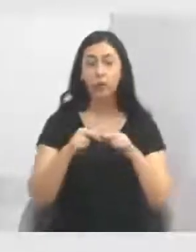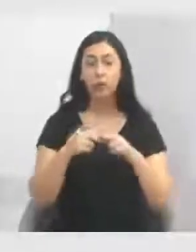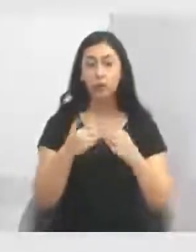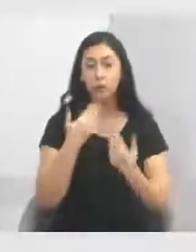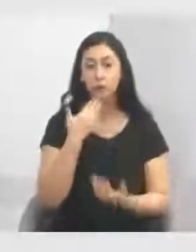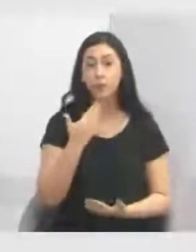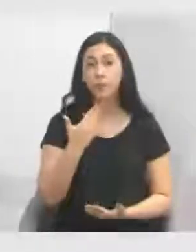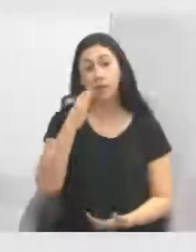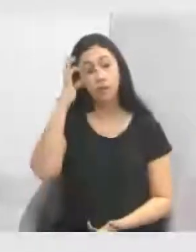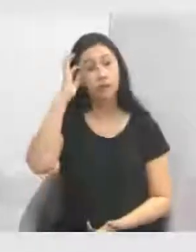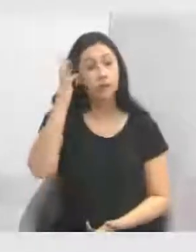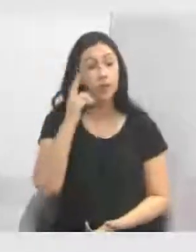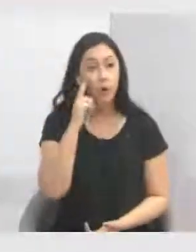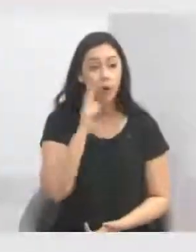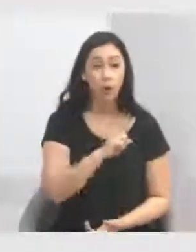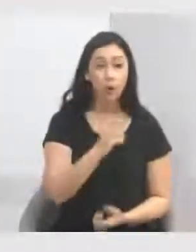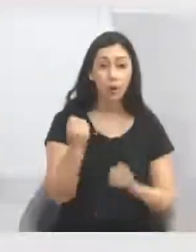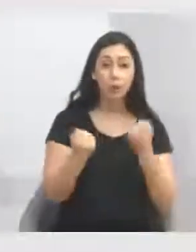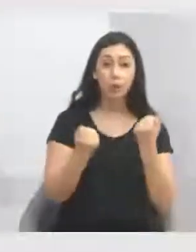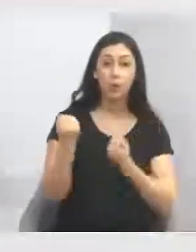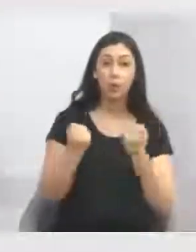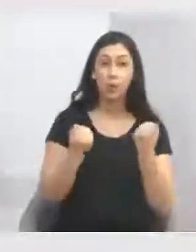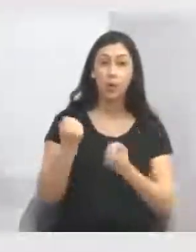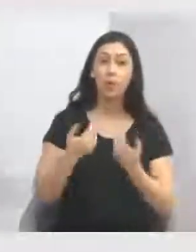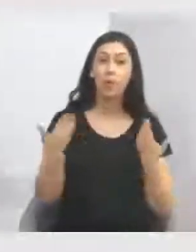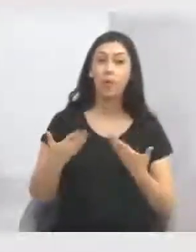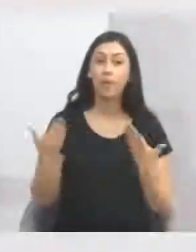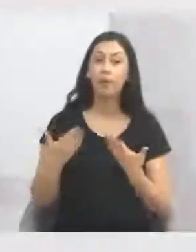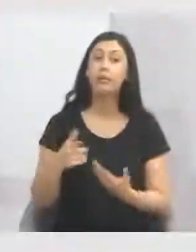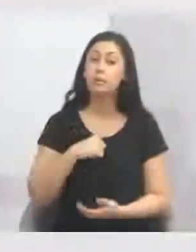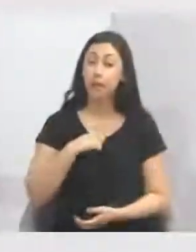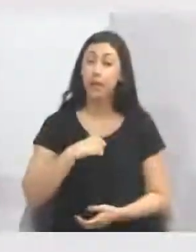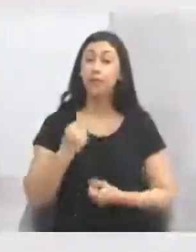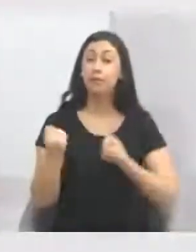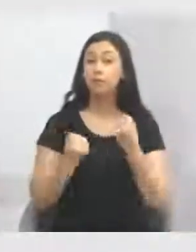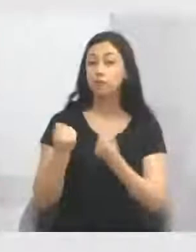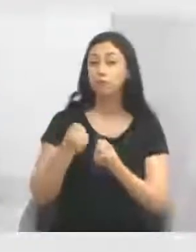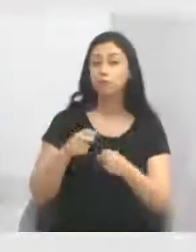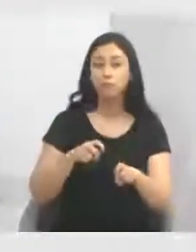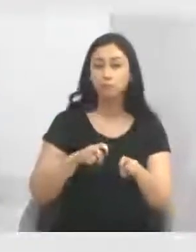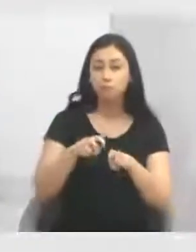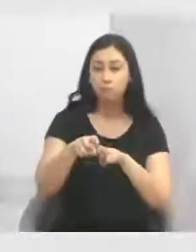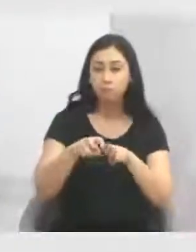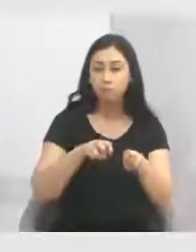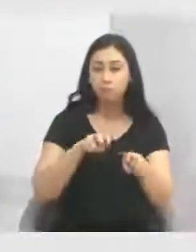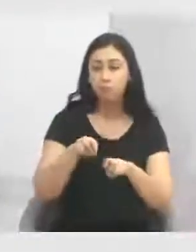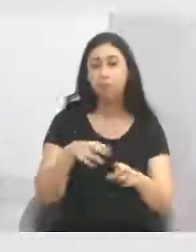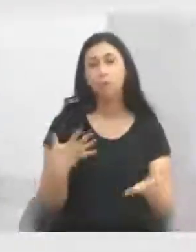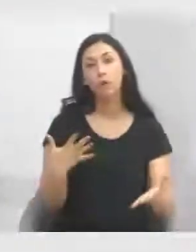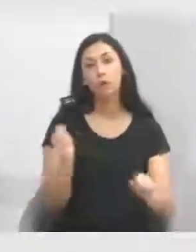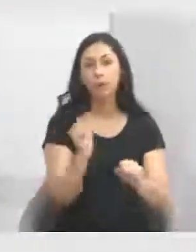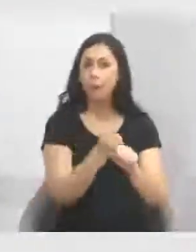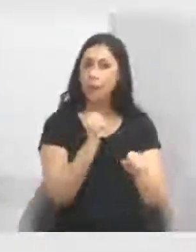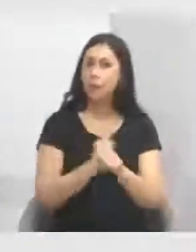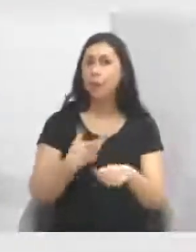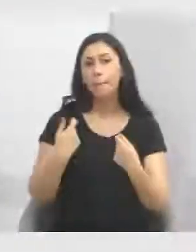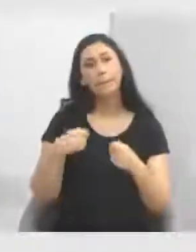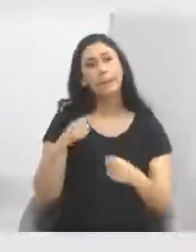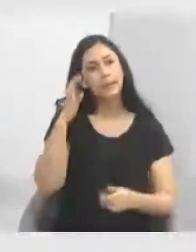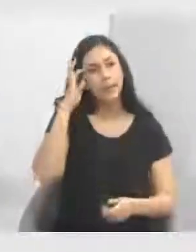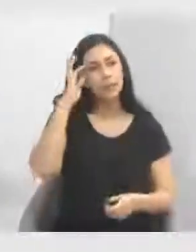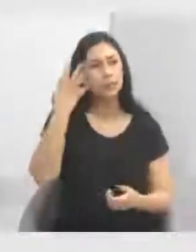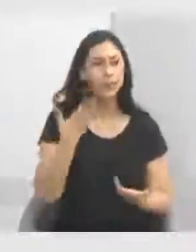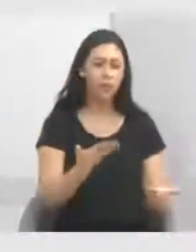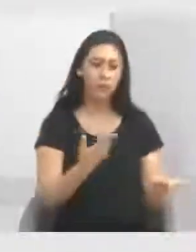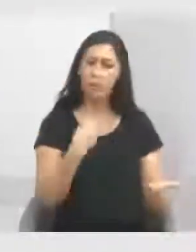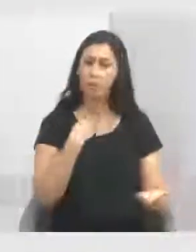aí para que possa... Sabe, você vê, tá vindo um carro agora. É um movimento aqui intenso de veículo. Manutenção, Infra. Tem que resolver a situação assim que não